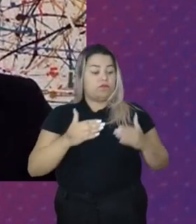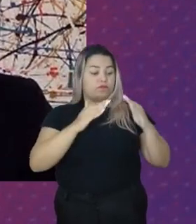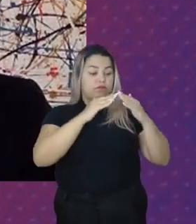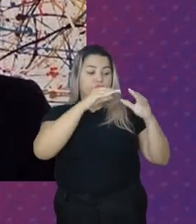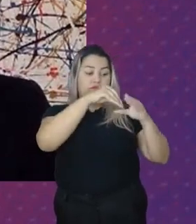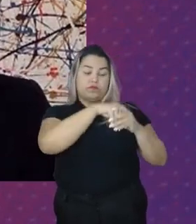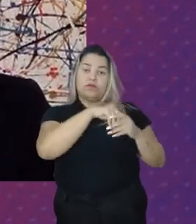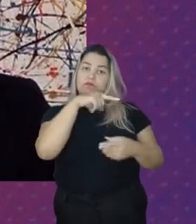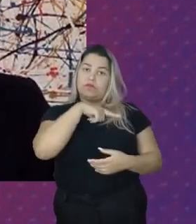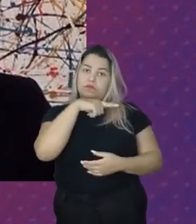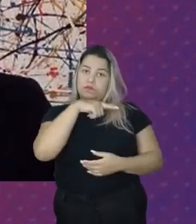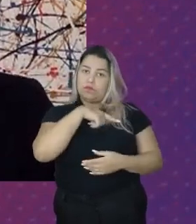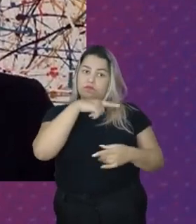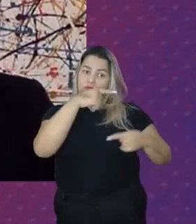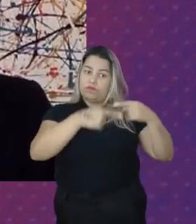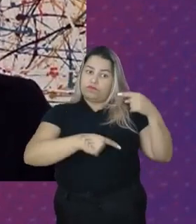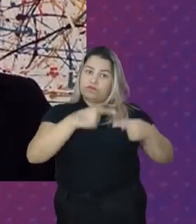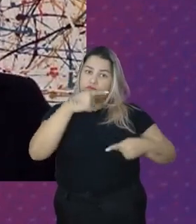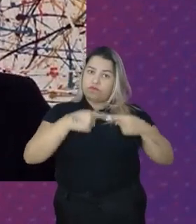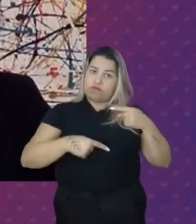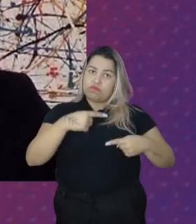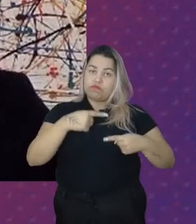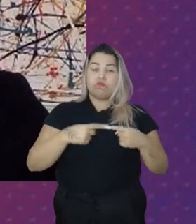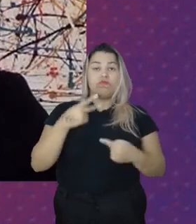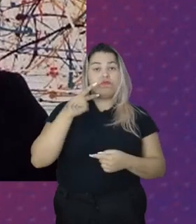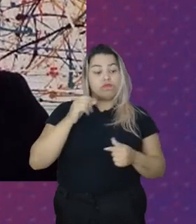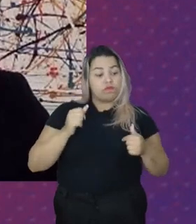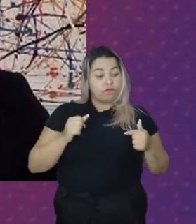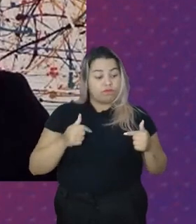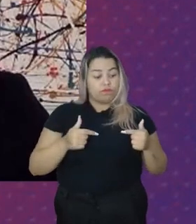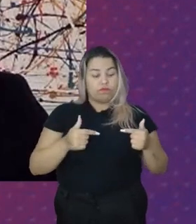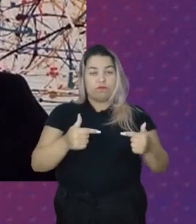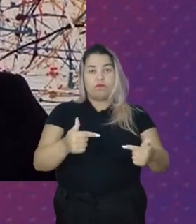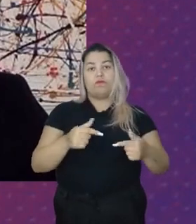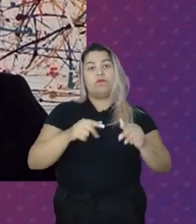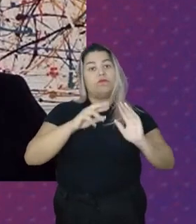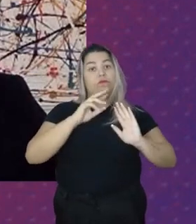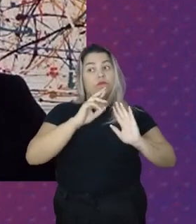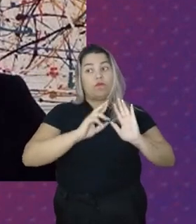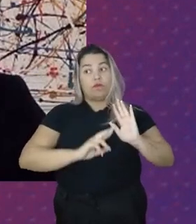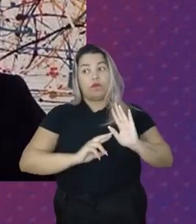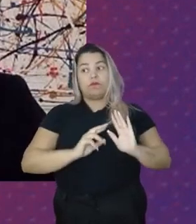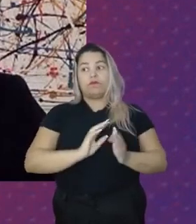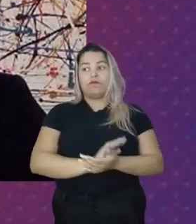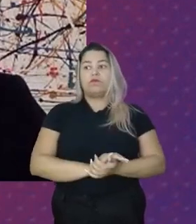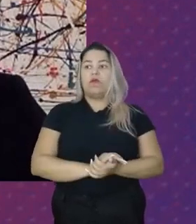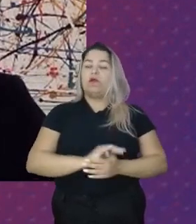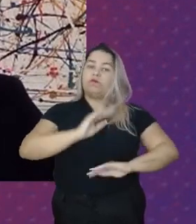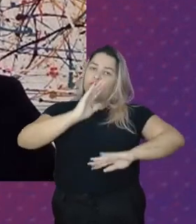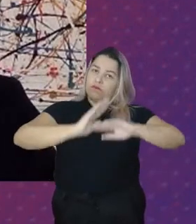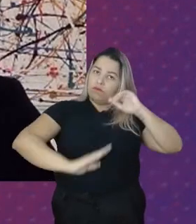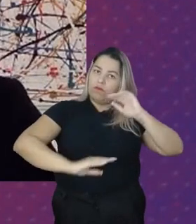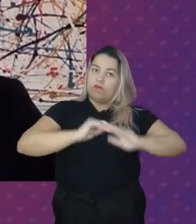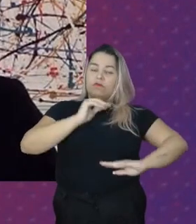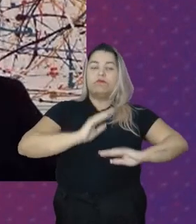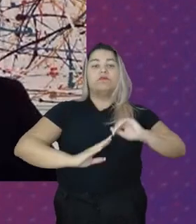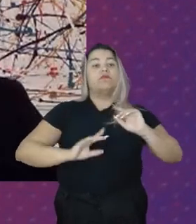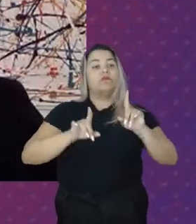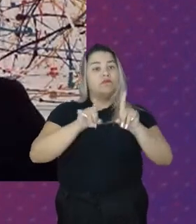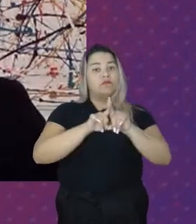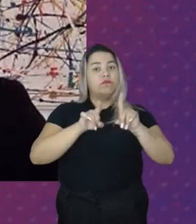condições materiais e políticas para a luta em torno da regulamentação da sua profissão e